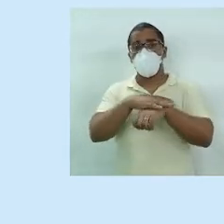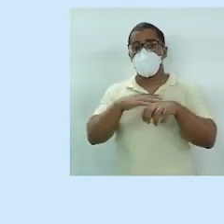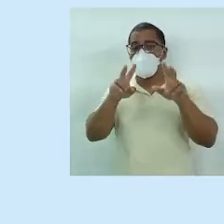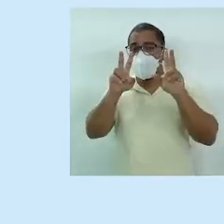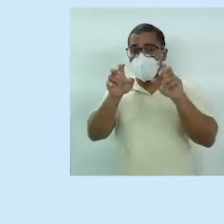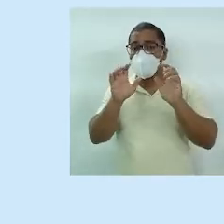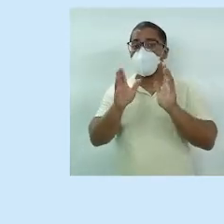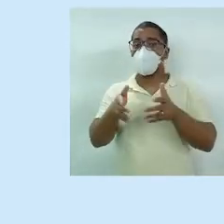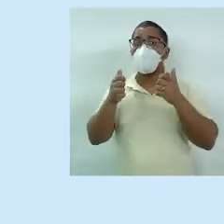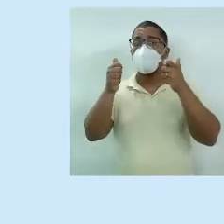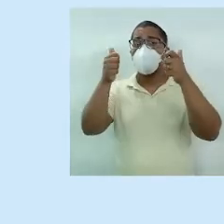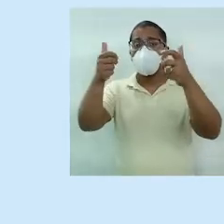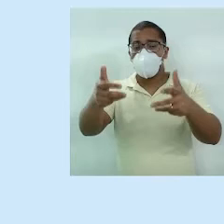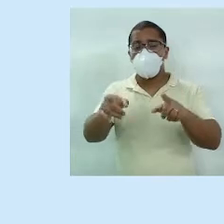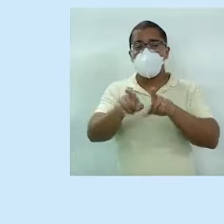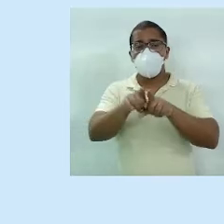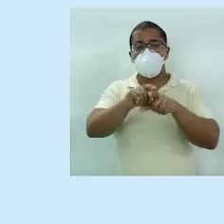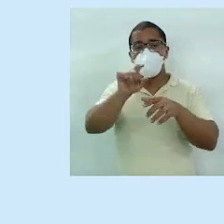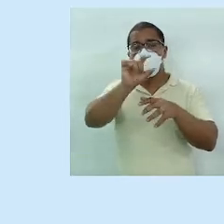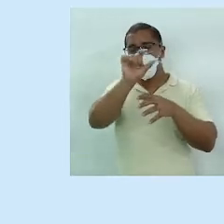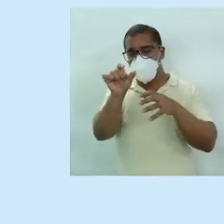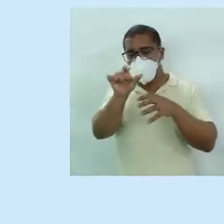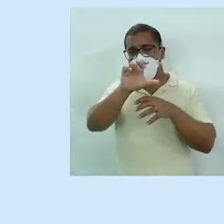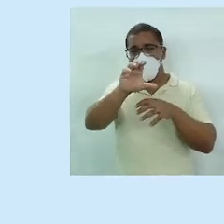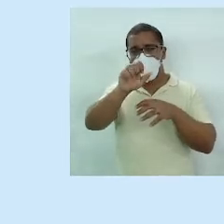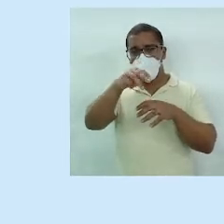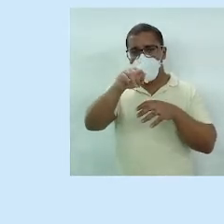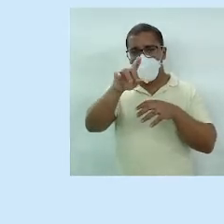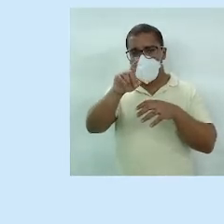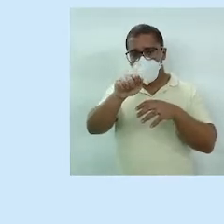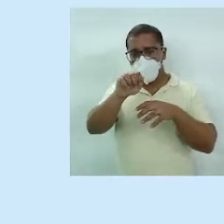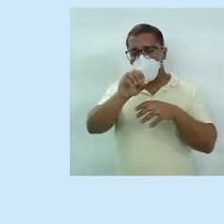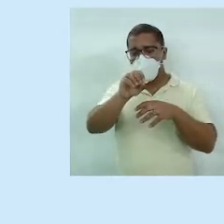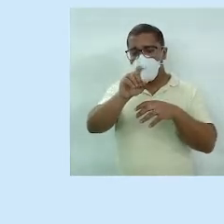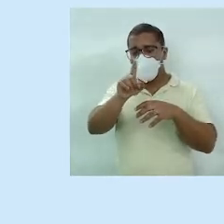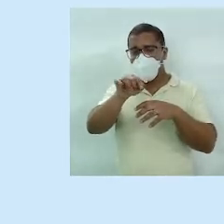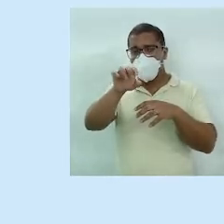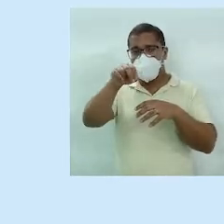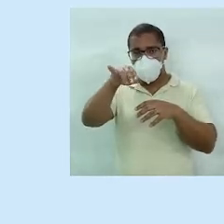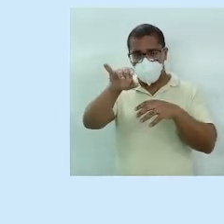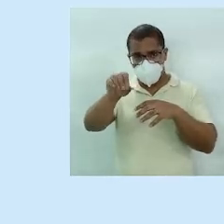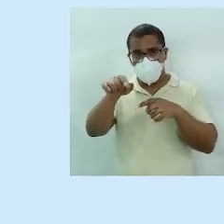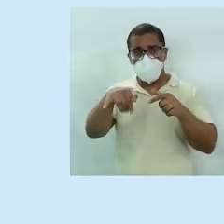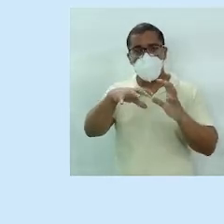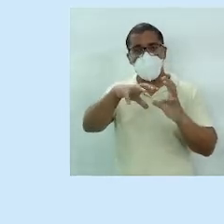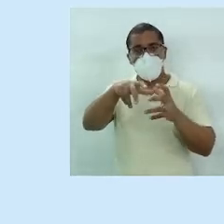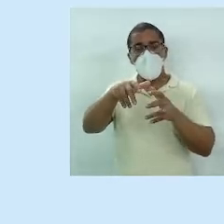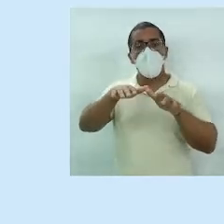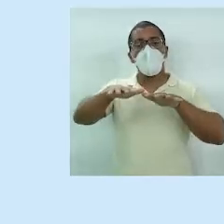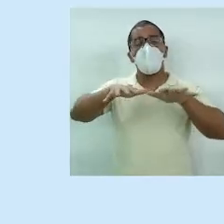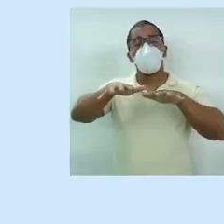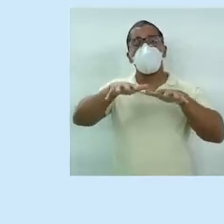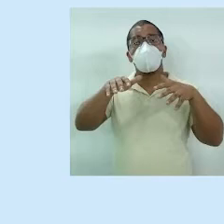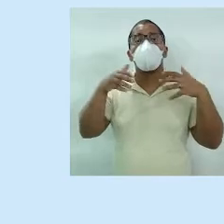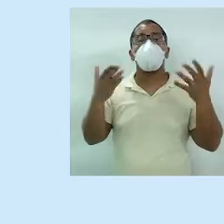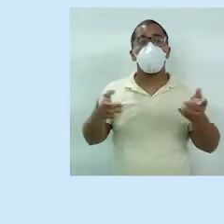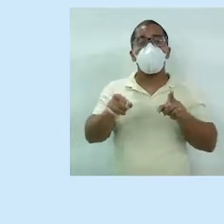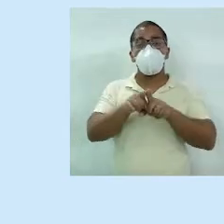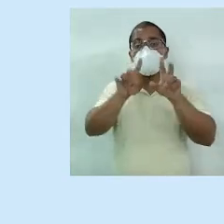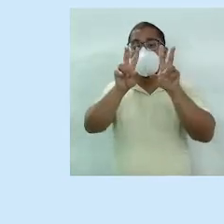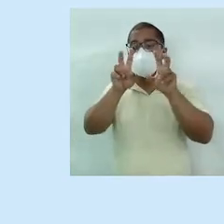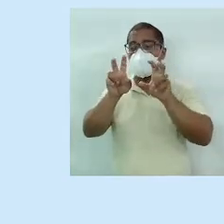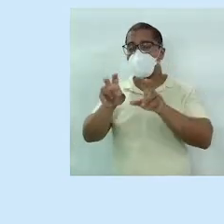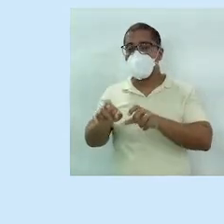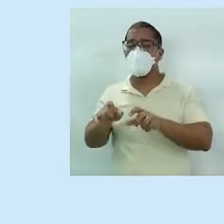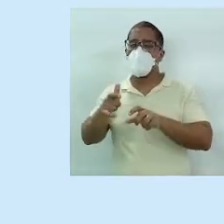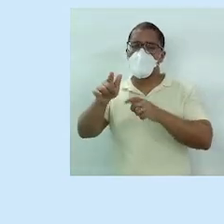sobre a camada de ozônio, sobre a Terra, sobre os movimentos da Terra, né? Então procure conversar sobre outros assuntos com